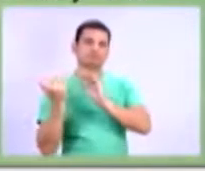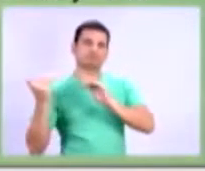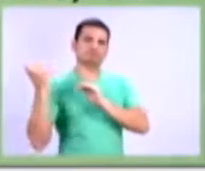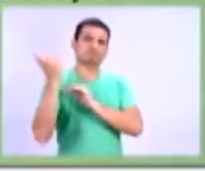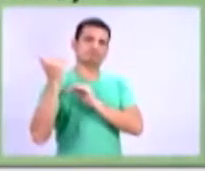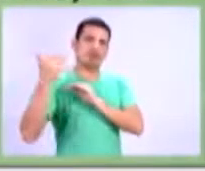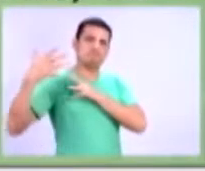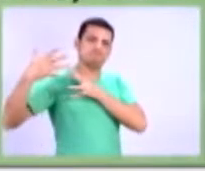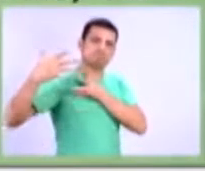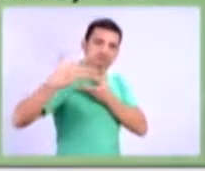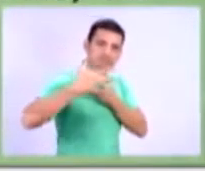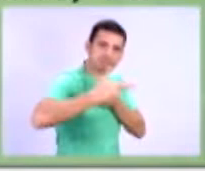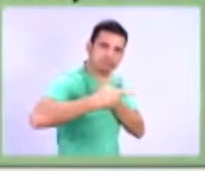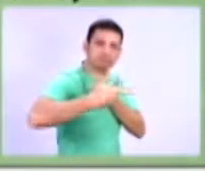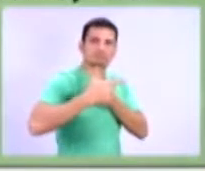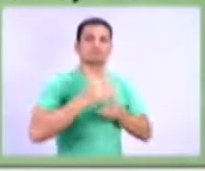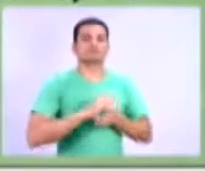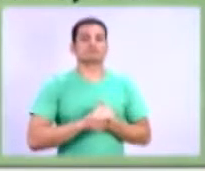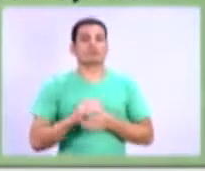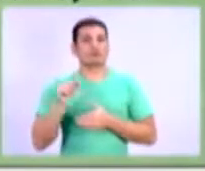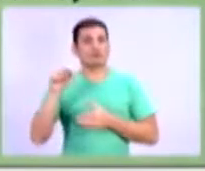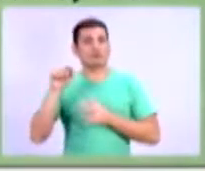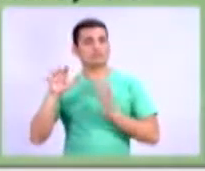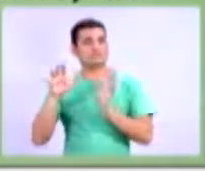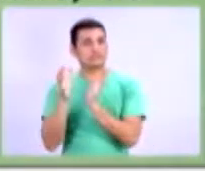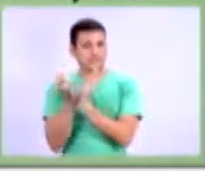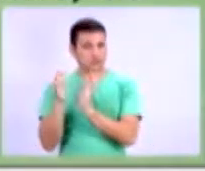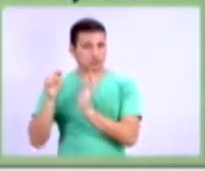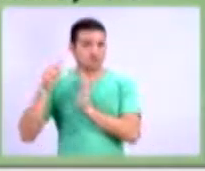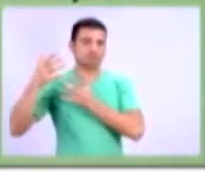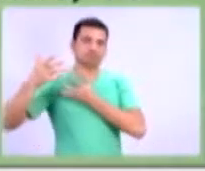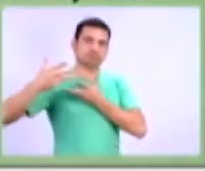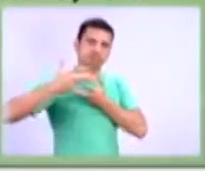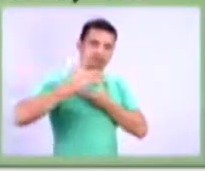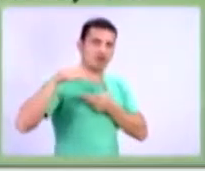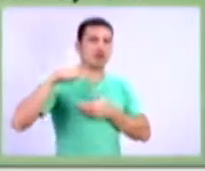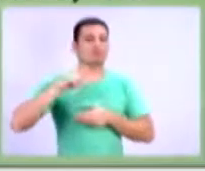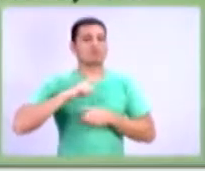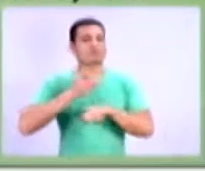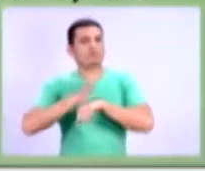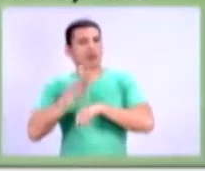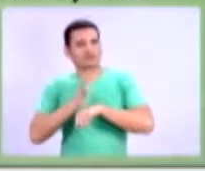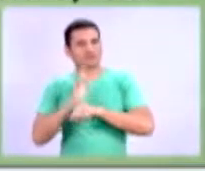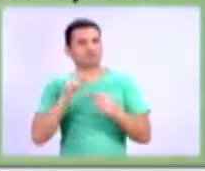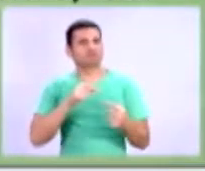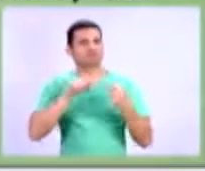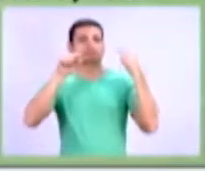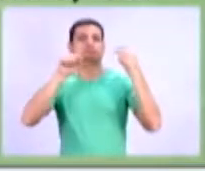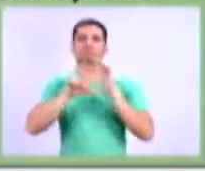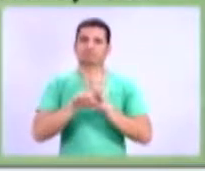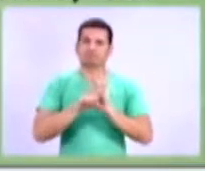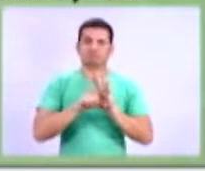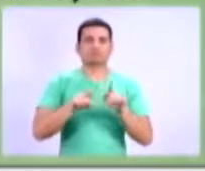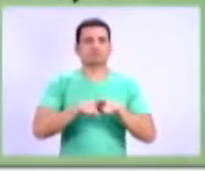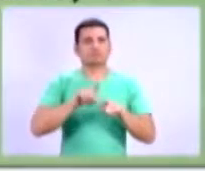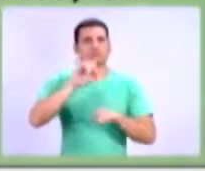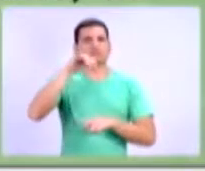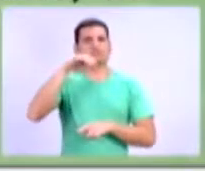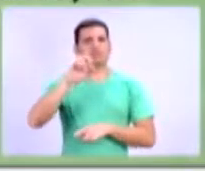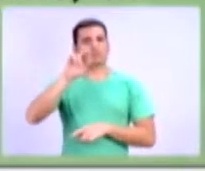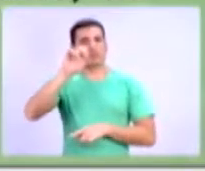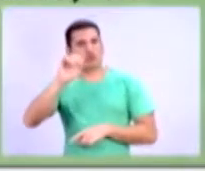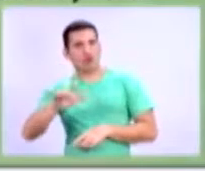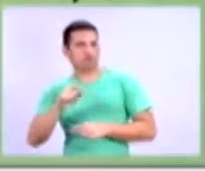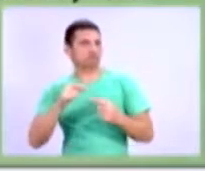dominante, geralmente, ela se reforça em práticas ilegais, portanto, imorais. Essas